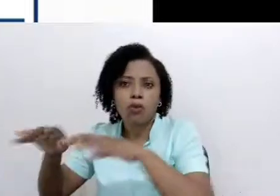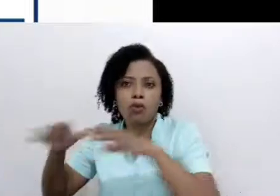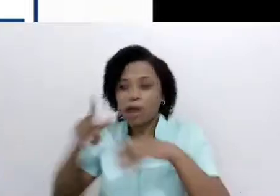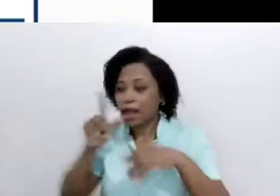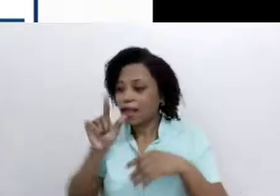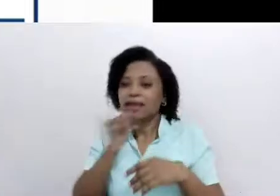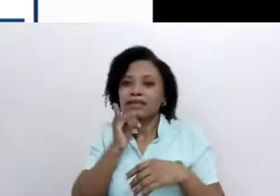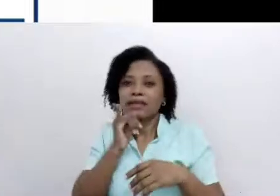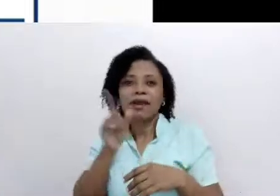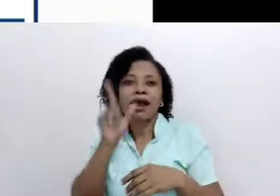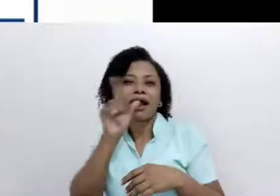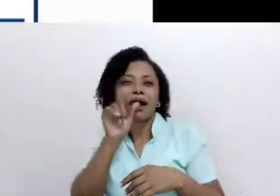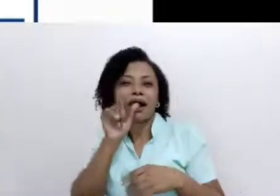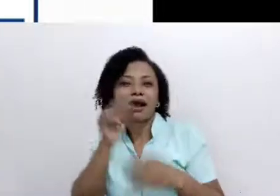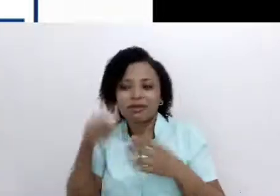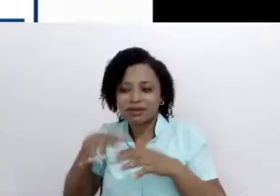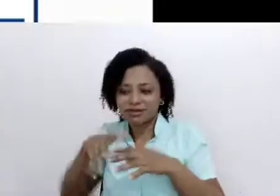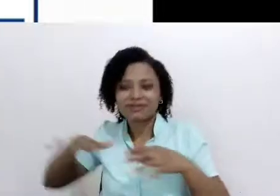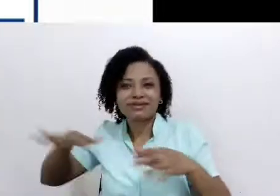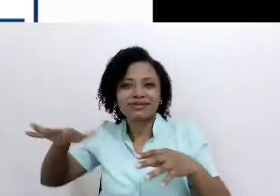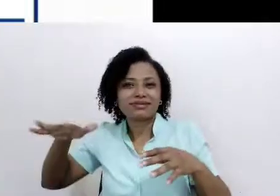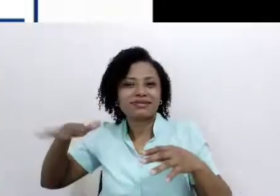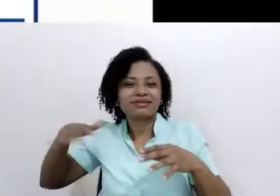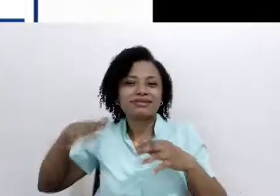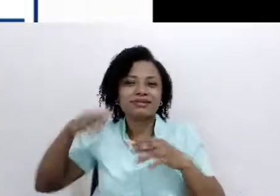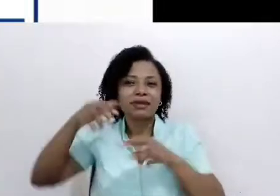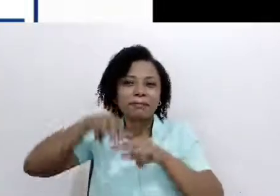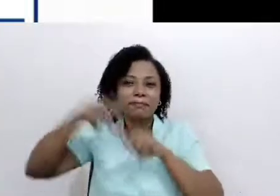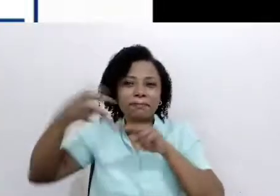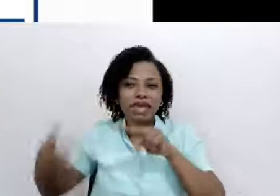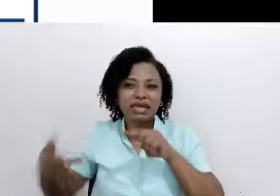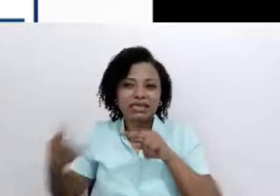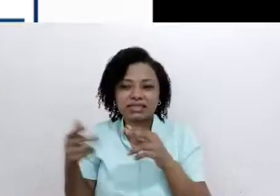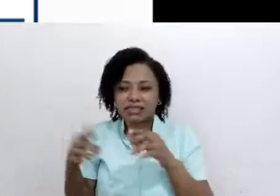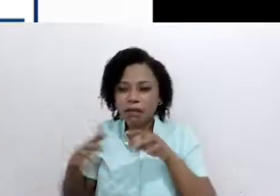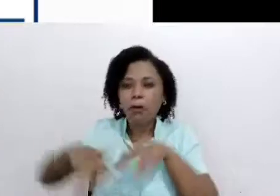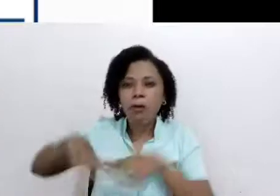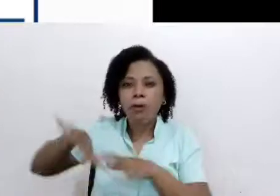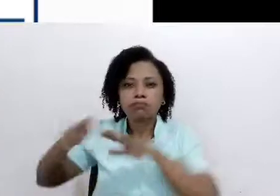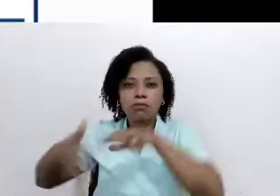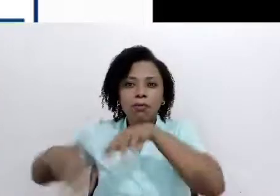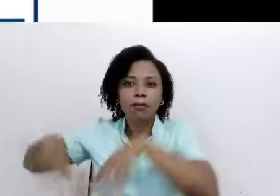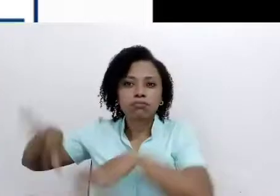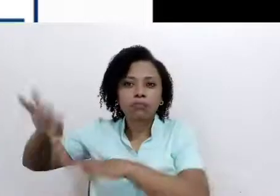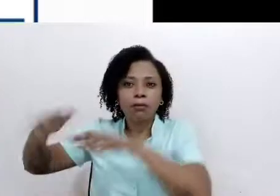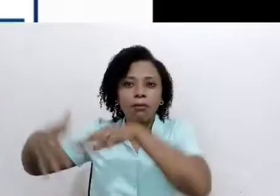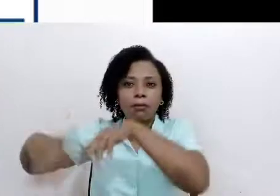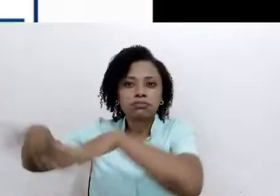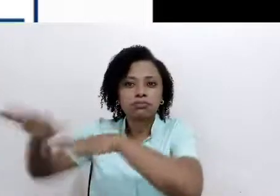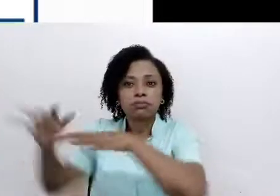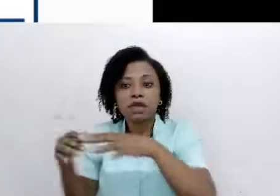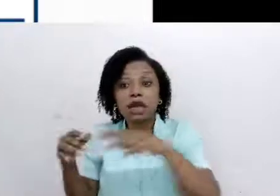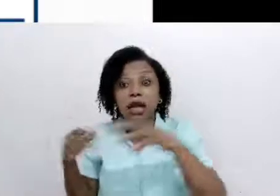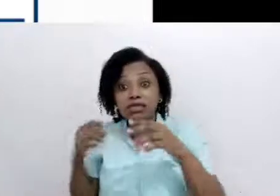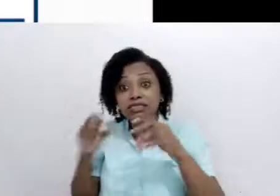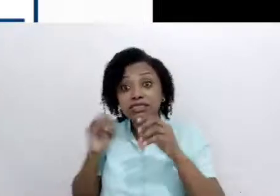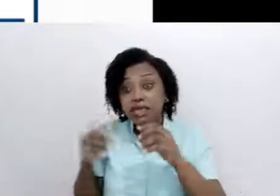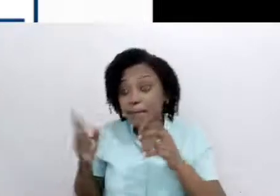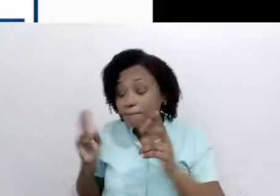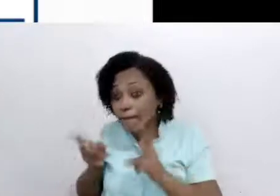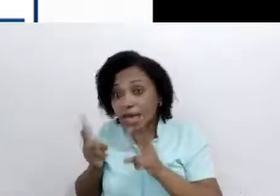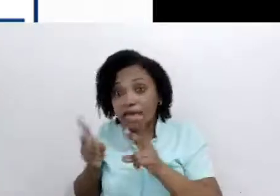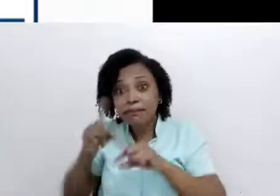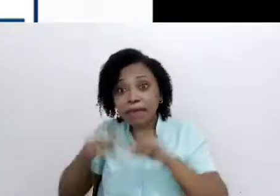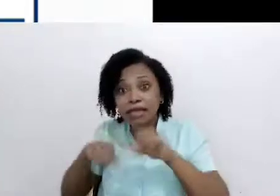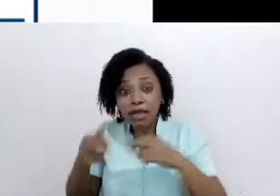ondas, a água tendo pequenas oscilações, pequenas ondas, se a gente colocar o mesmo objeto no interior